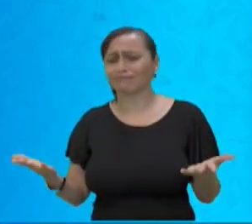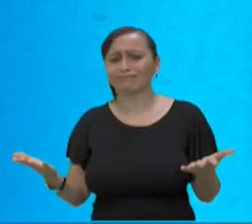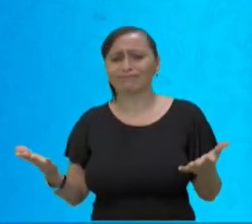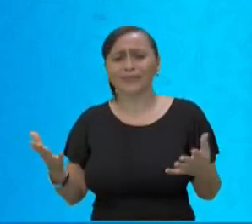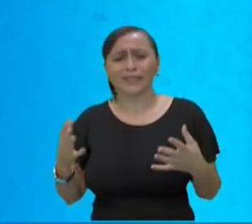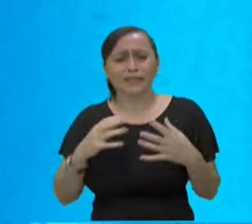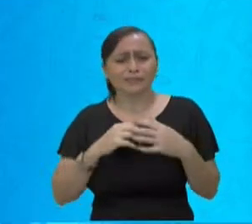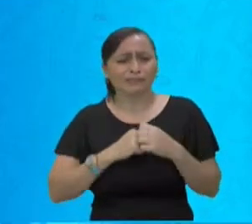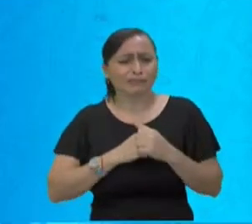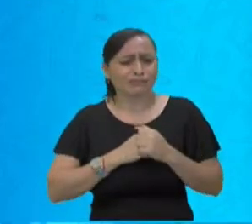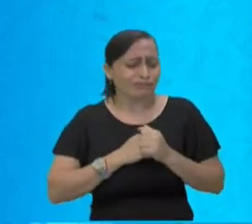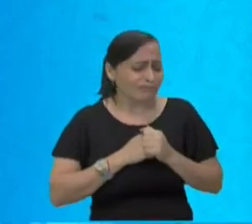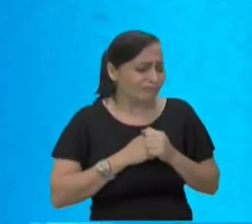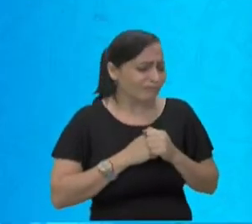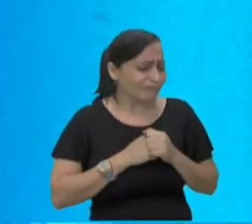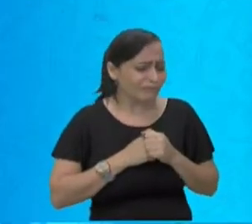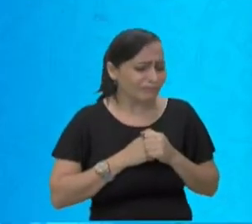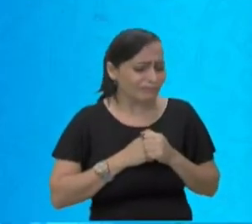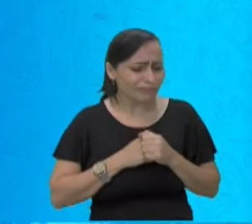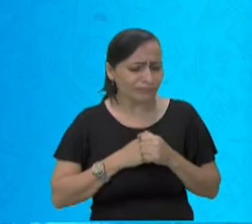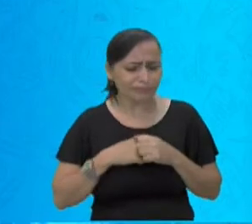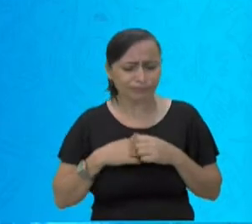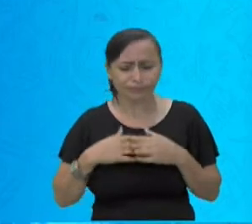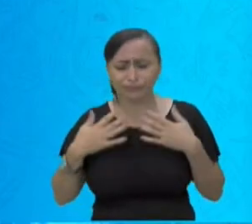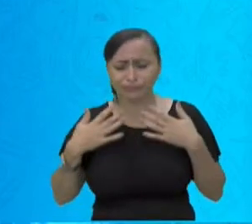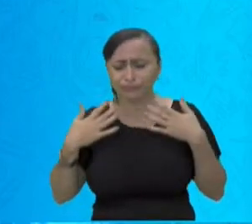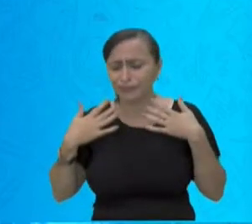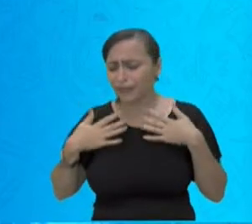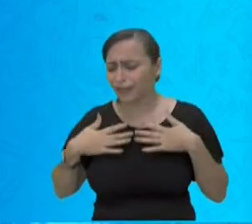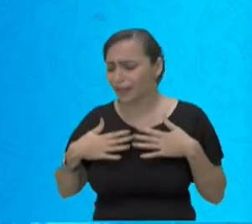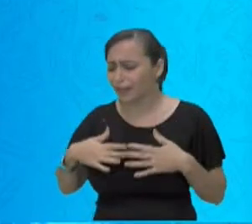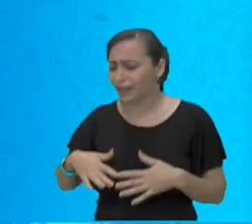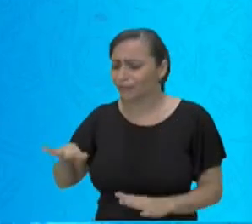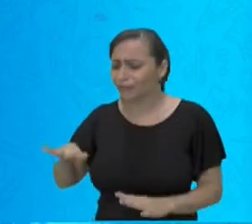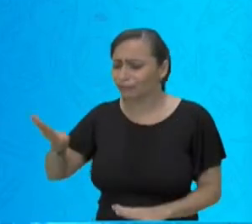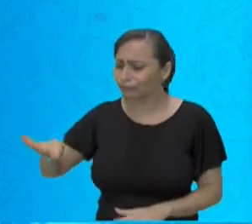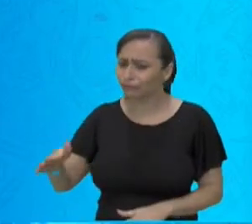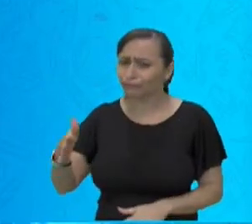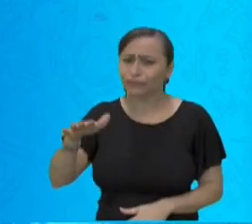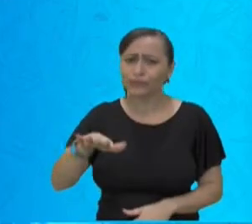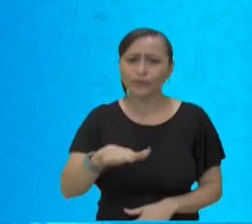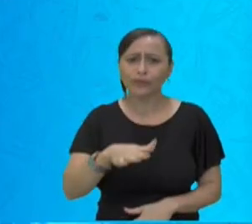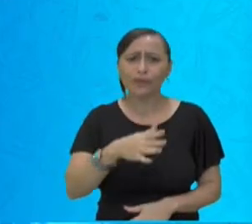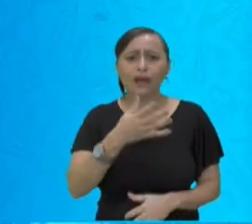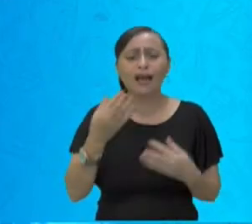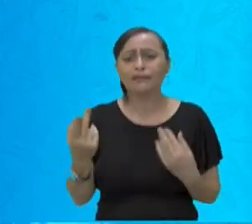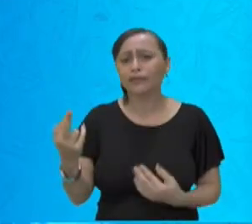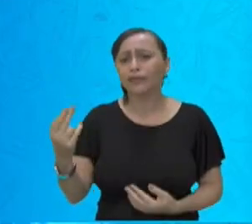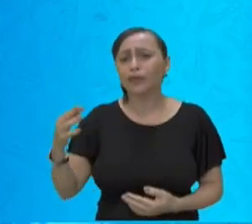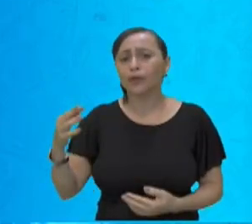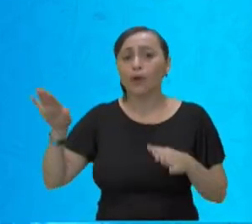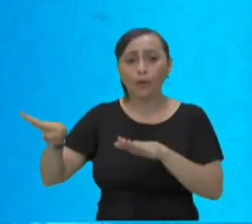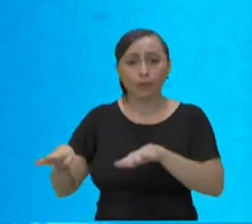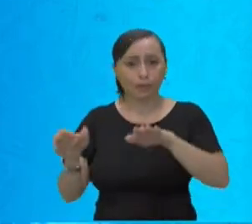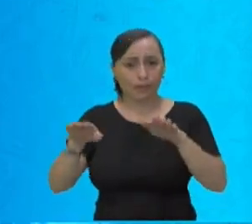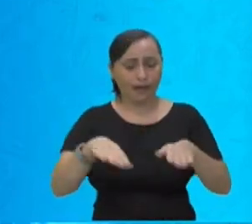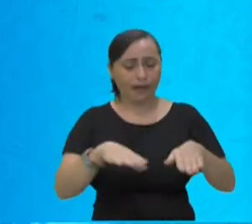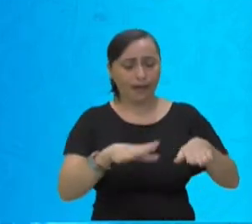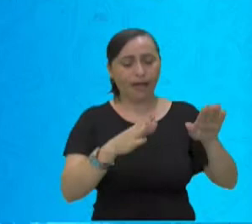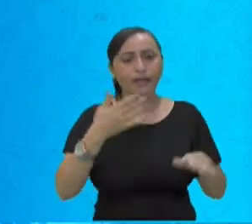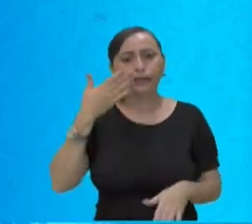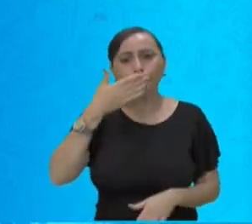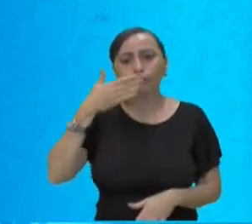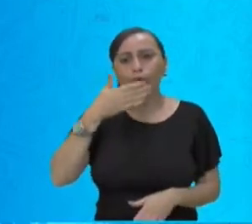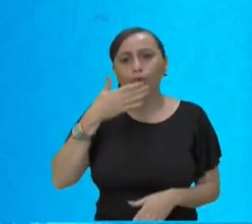vazio ela é suave como um marido doce com os dias de chuva quando você está